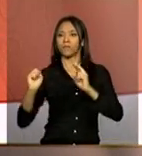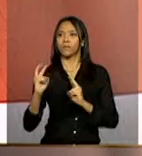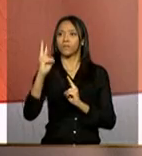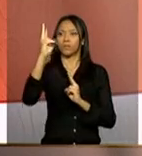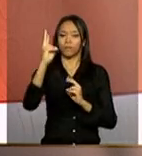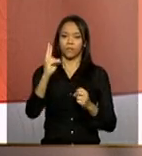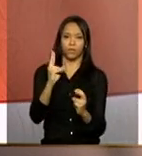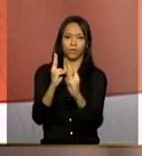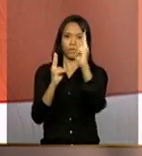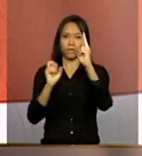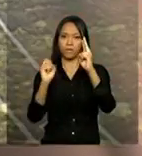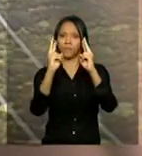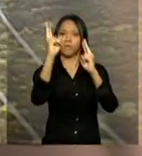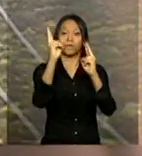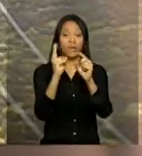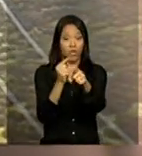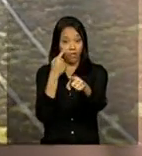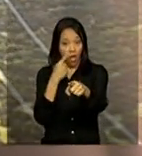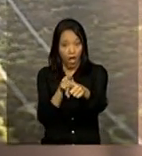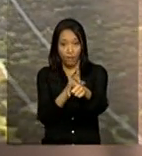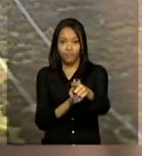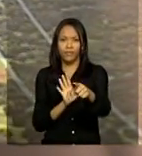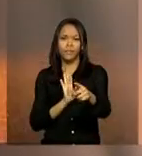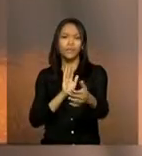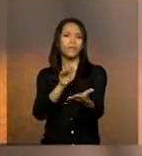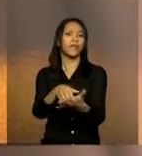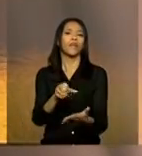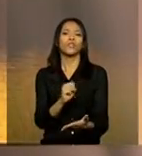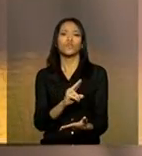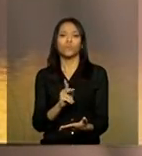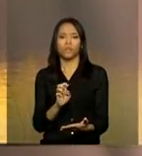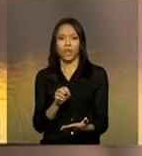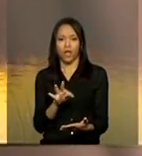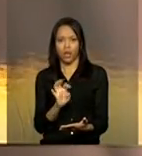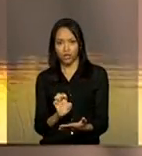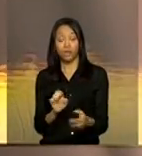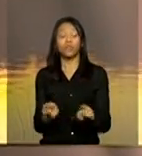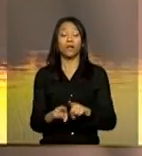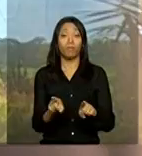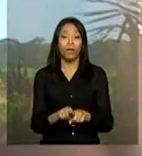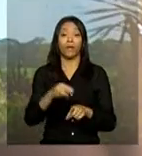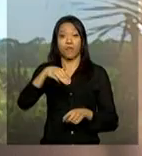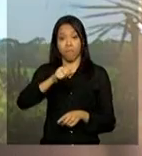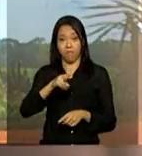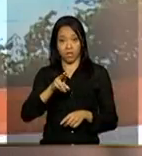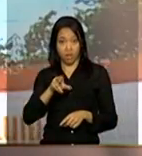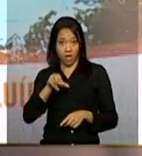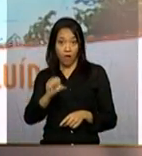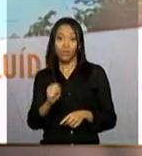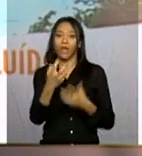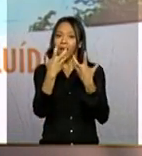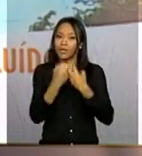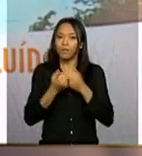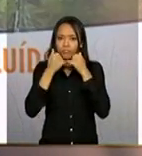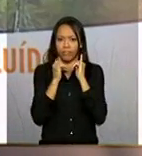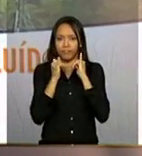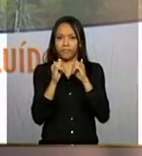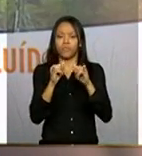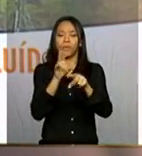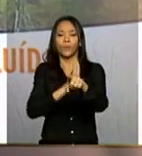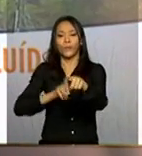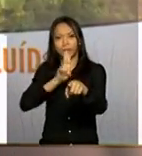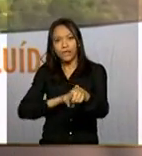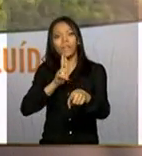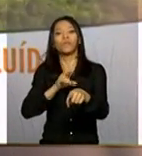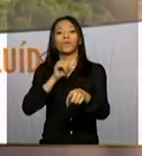Madeira-Porto Velho-Araraquara, que vai até a região sudeste. A região metropolitana de Manaus também recebe eletricidade por meio da linha de